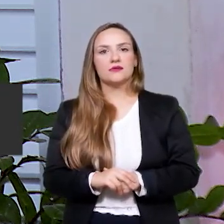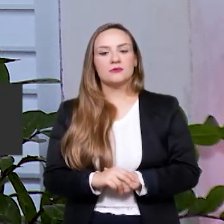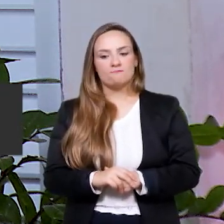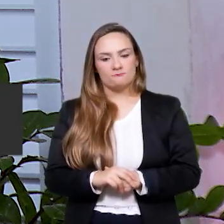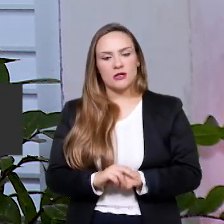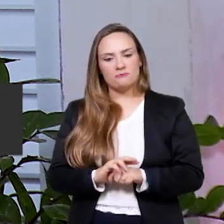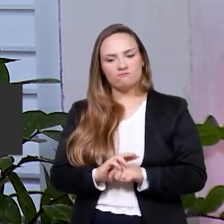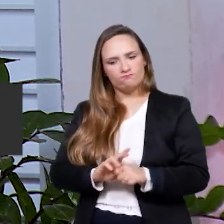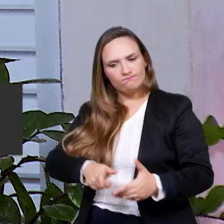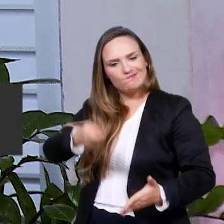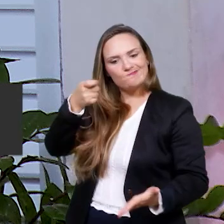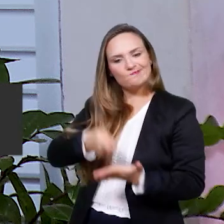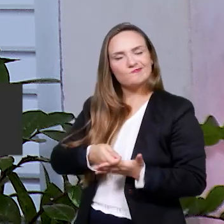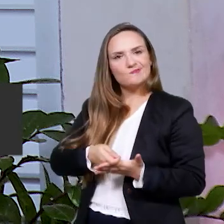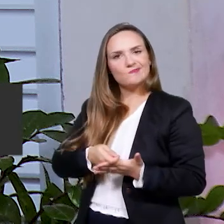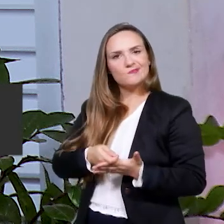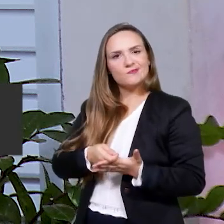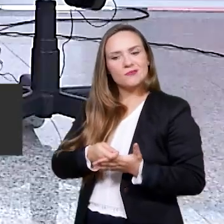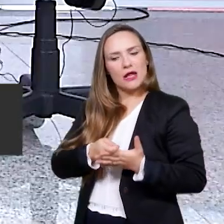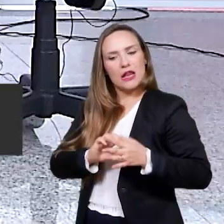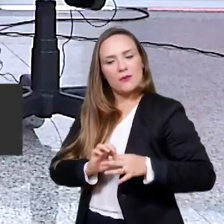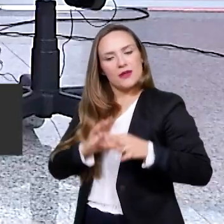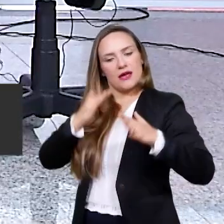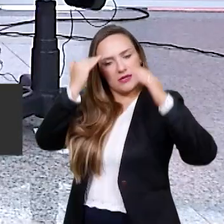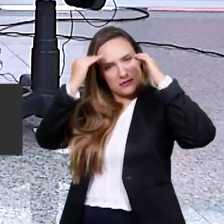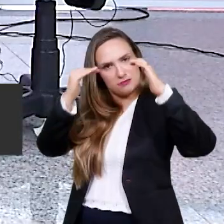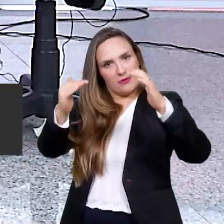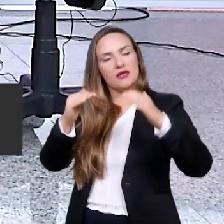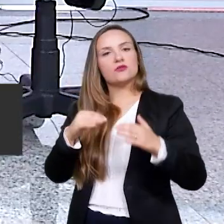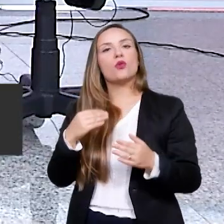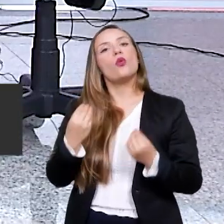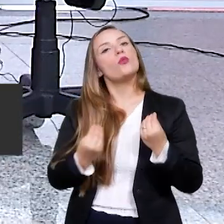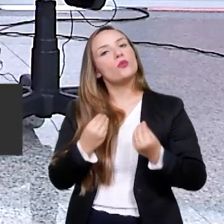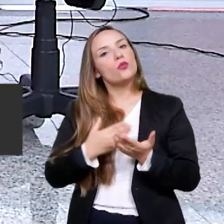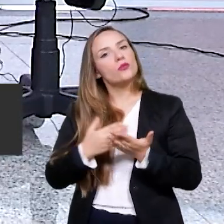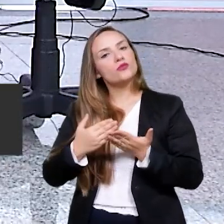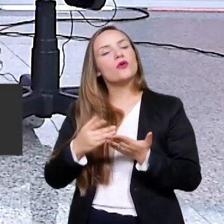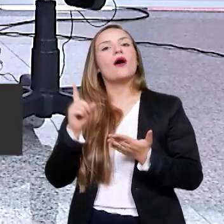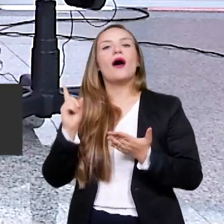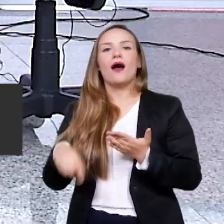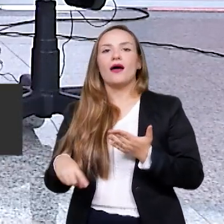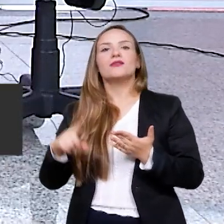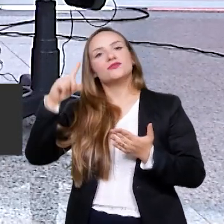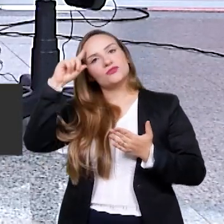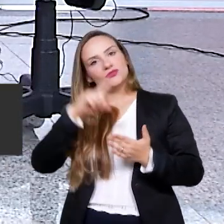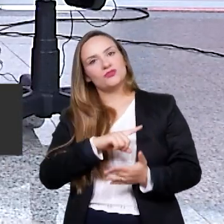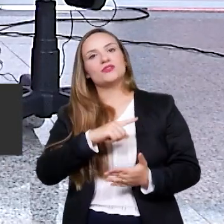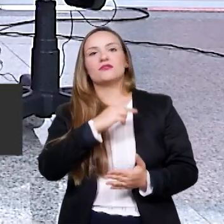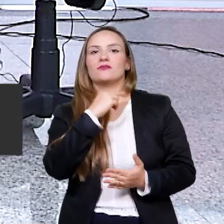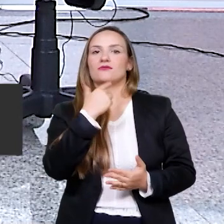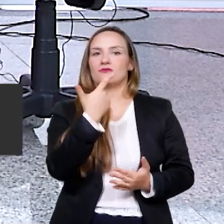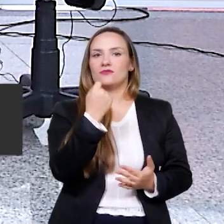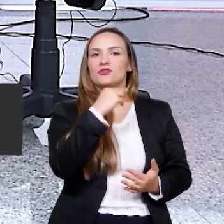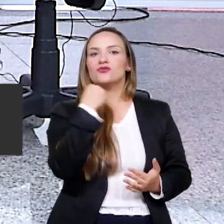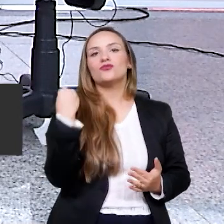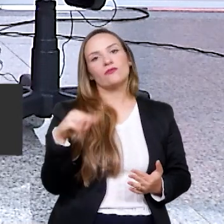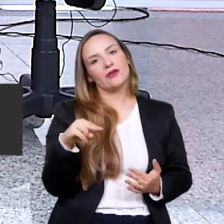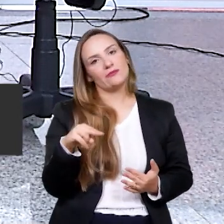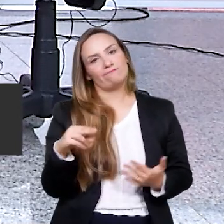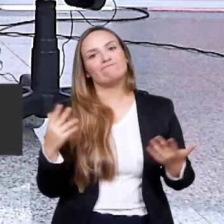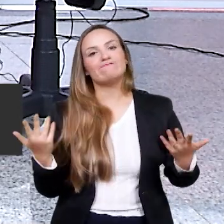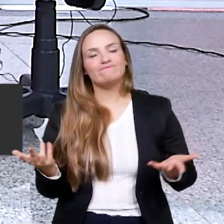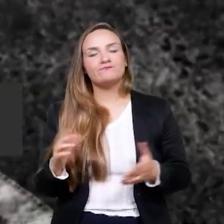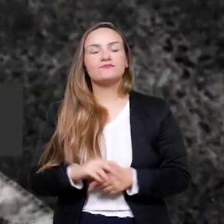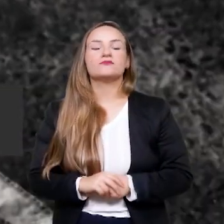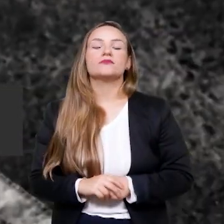de ações afirmativas que foram implementadas no Brasil foram a partir da organização desse movimento que começa com a instituição do 20